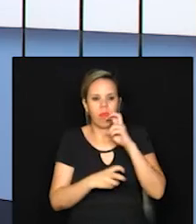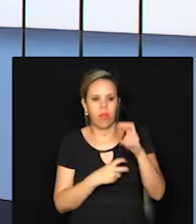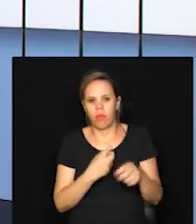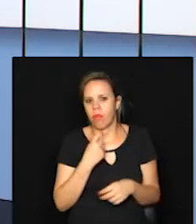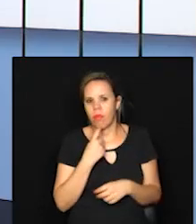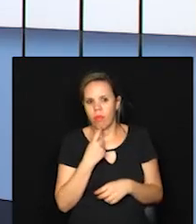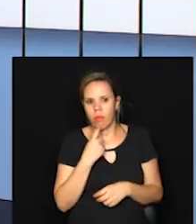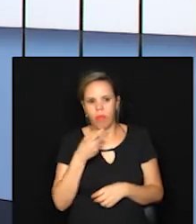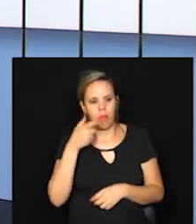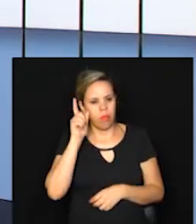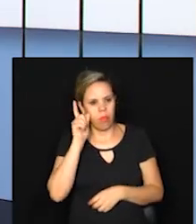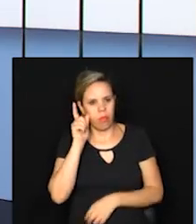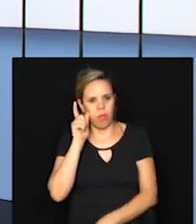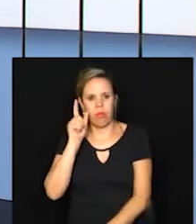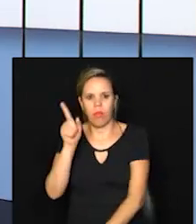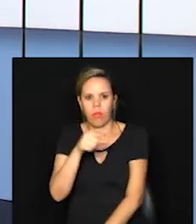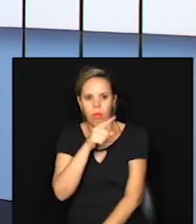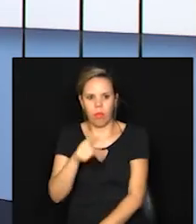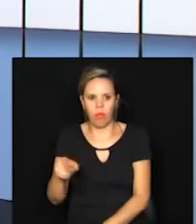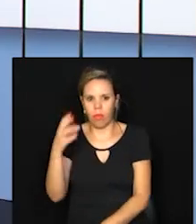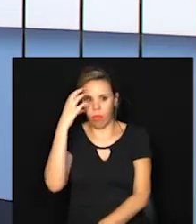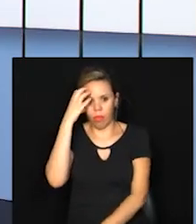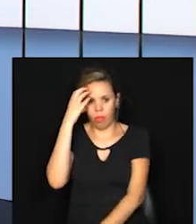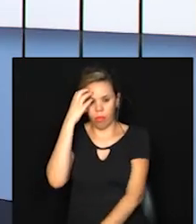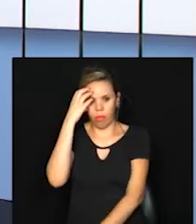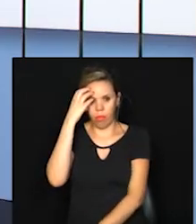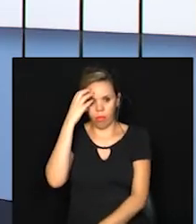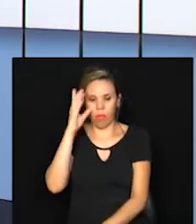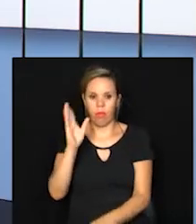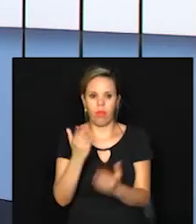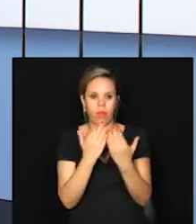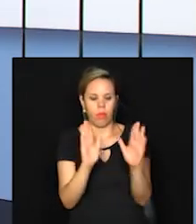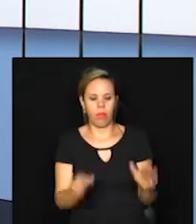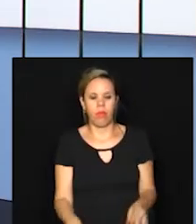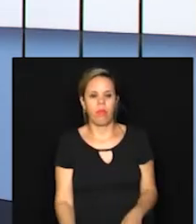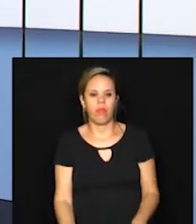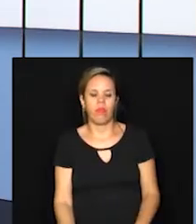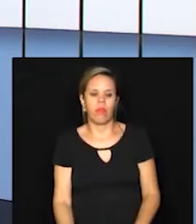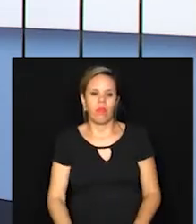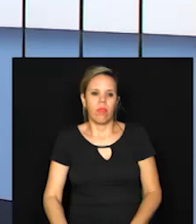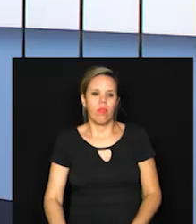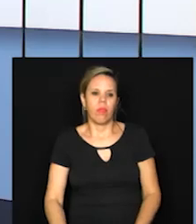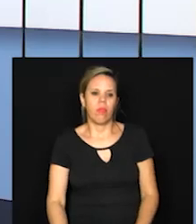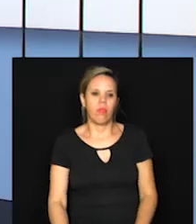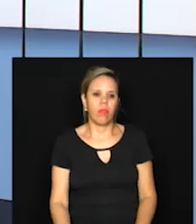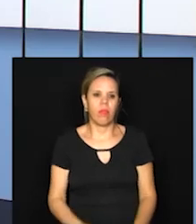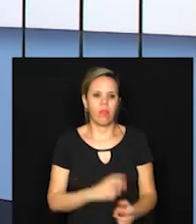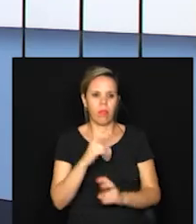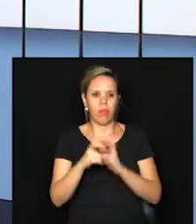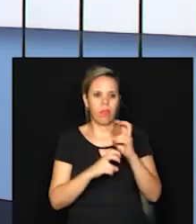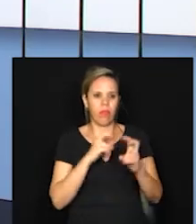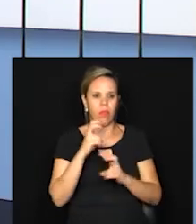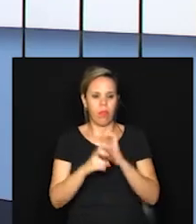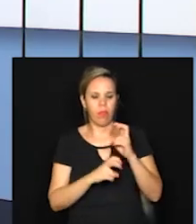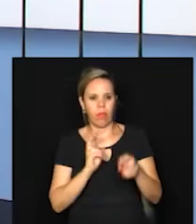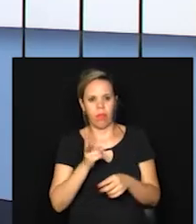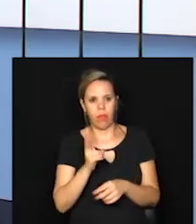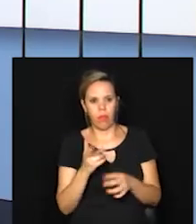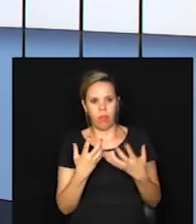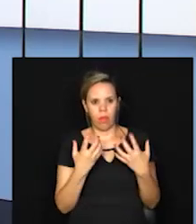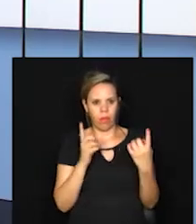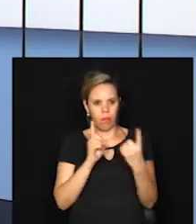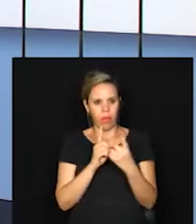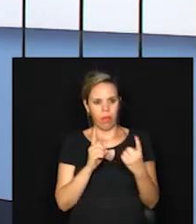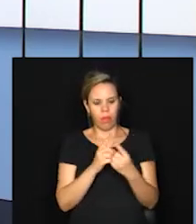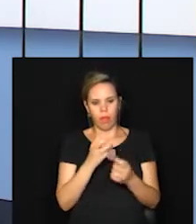inclusive, ontem que foi feriado, a Lagoa do Taquaral já ficou aberta, mas olha só, os parques, eles continuam funcionando